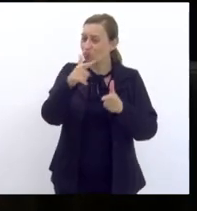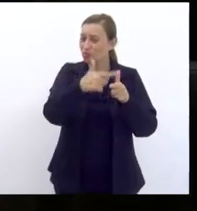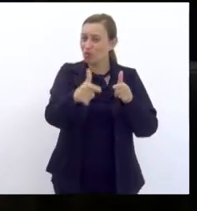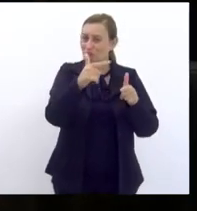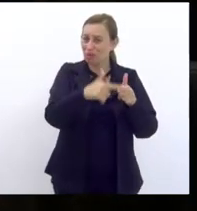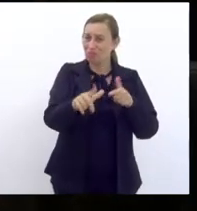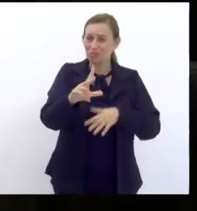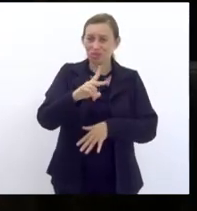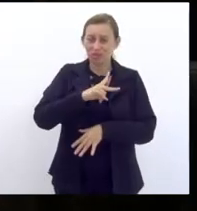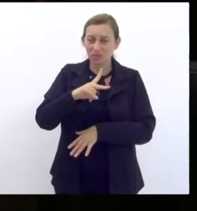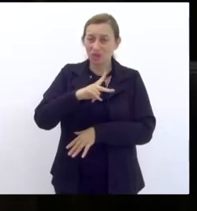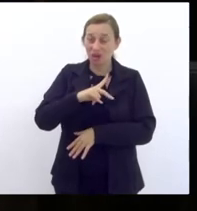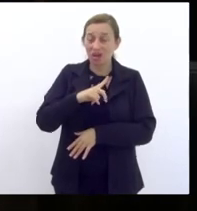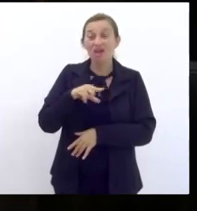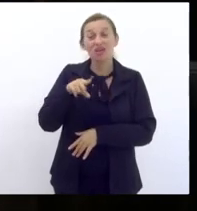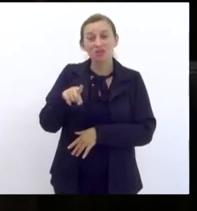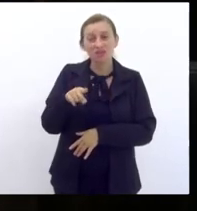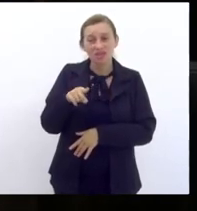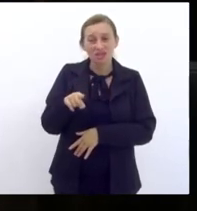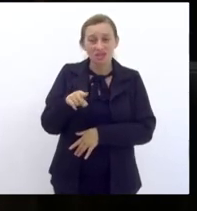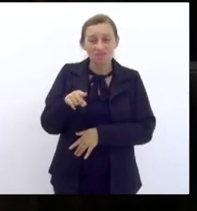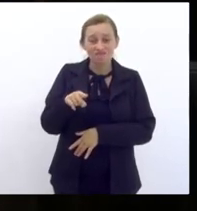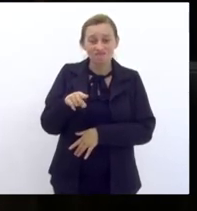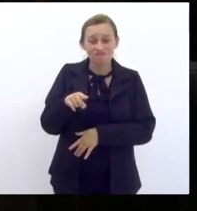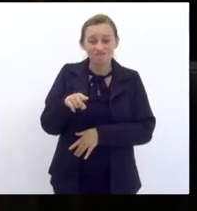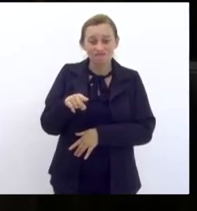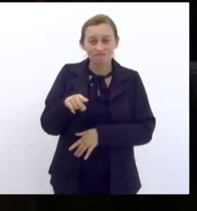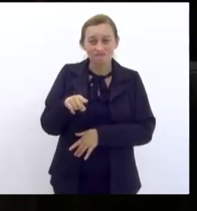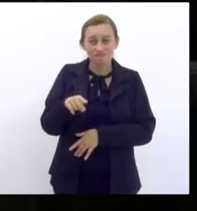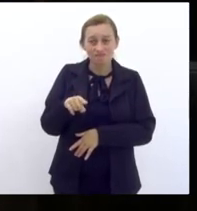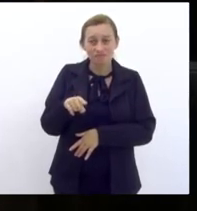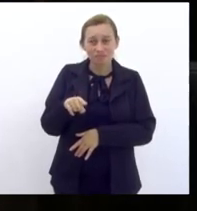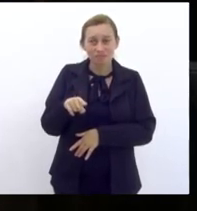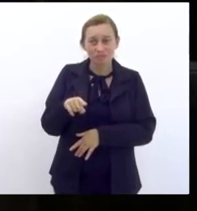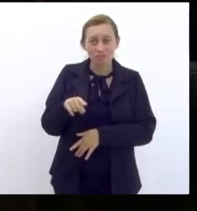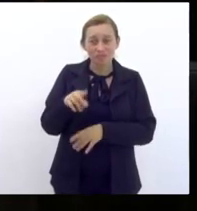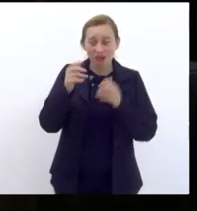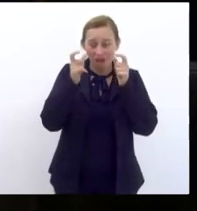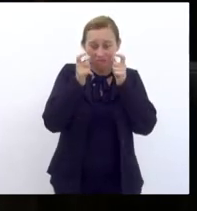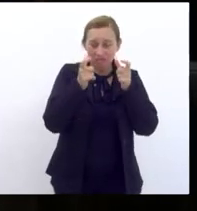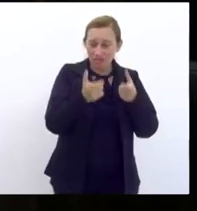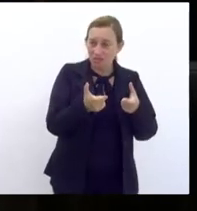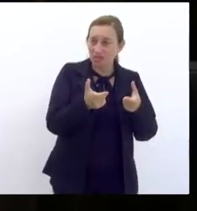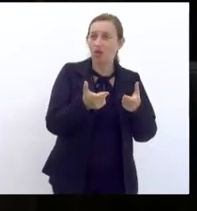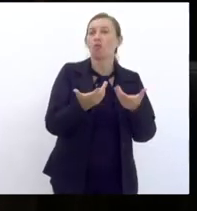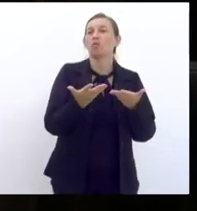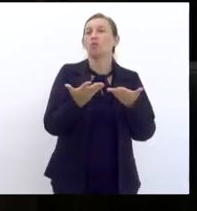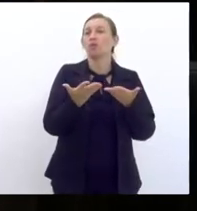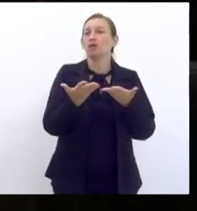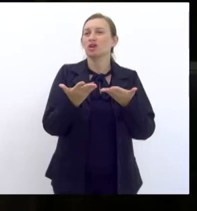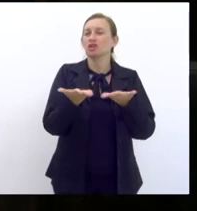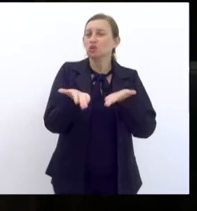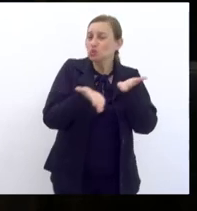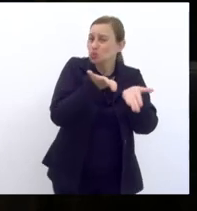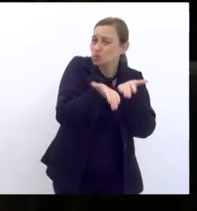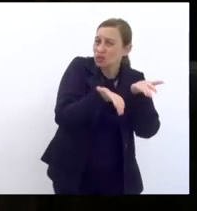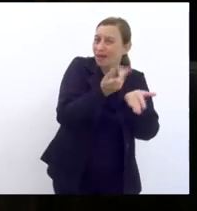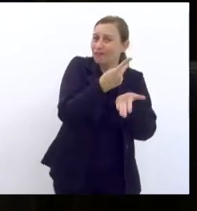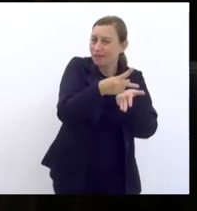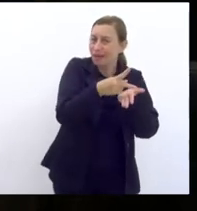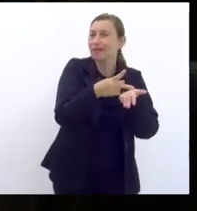problemas e você sabe tem que dar atenção de cuidar